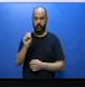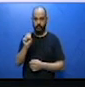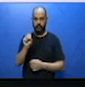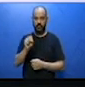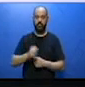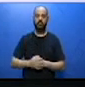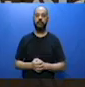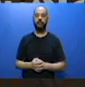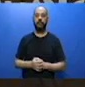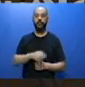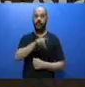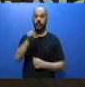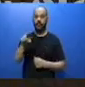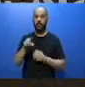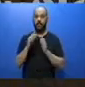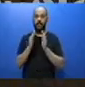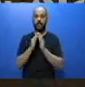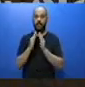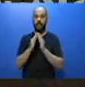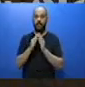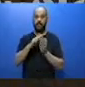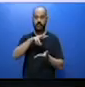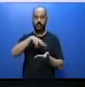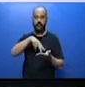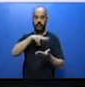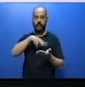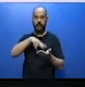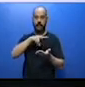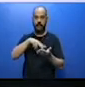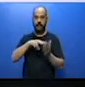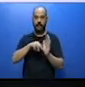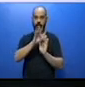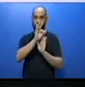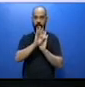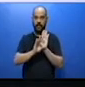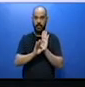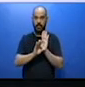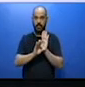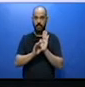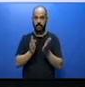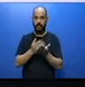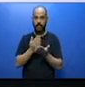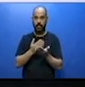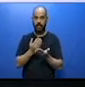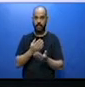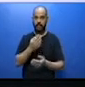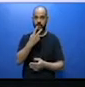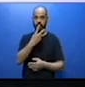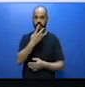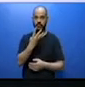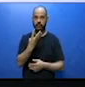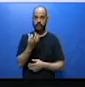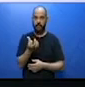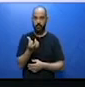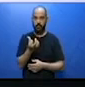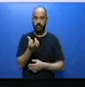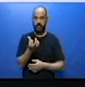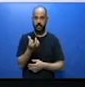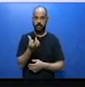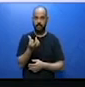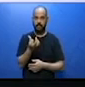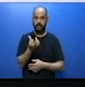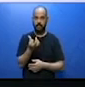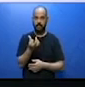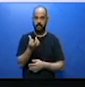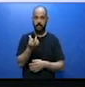Vocês, em casa, vão ler o texto da página 246, muito mais do